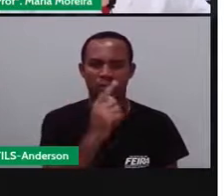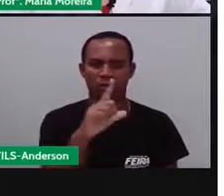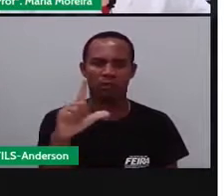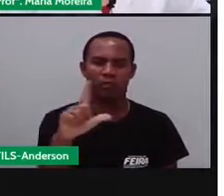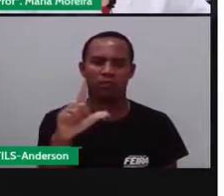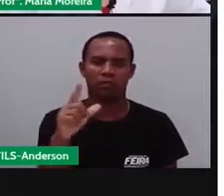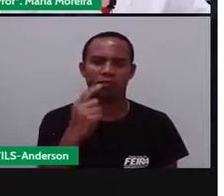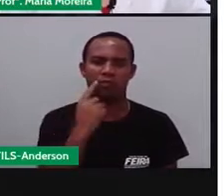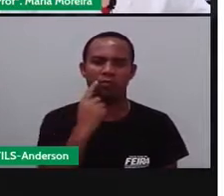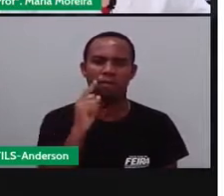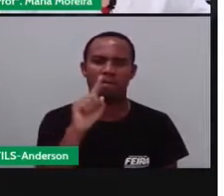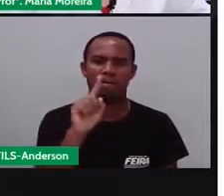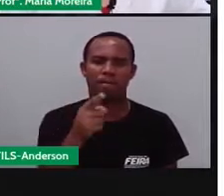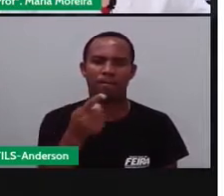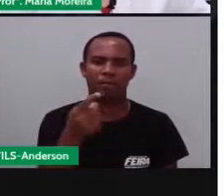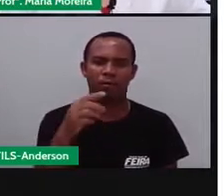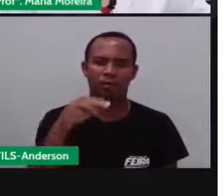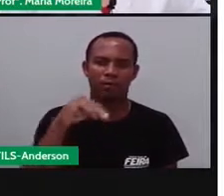ao quê?